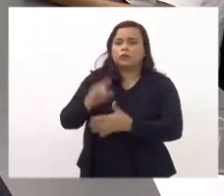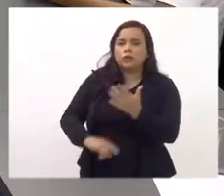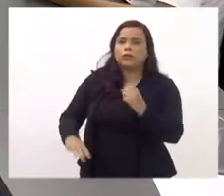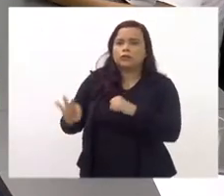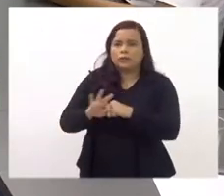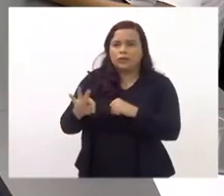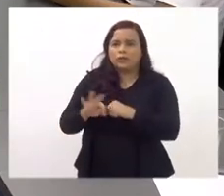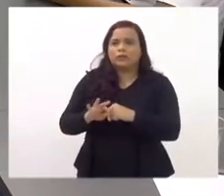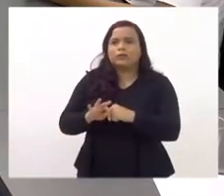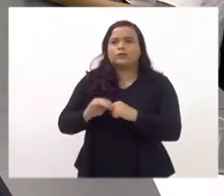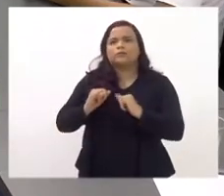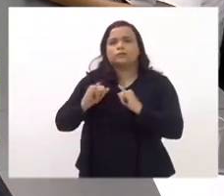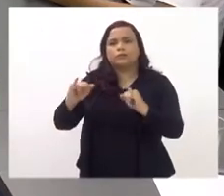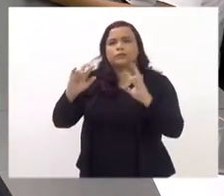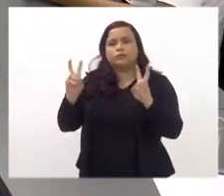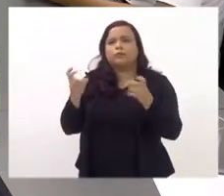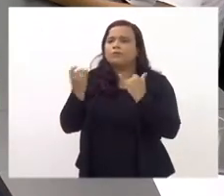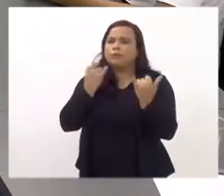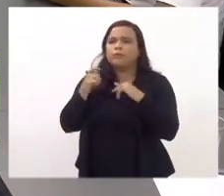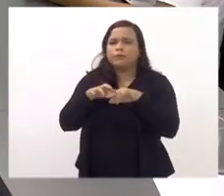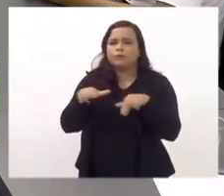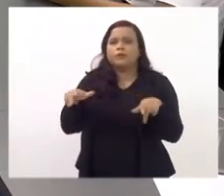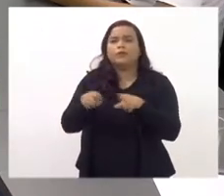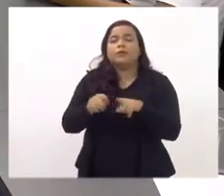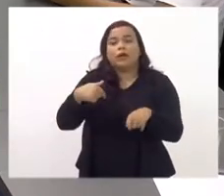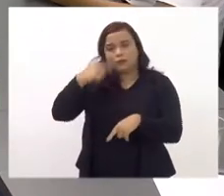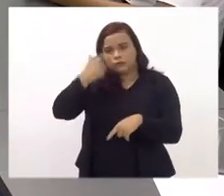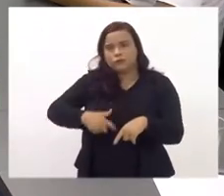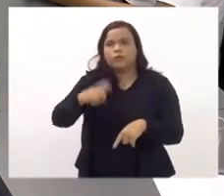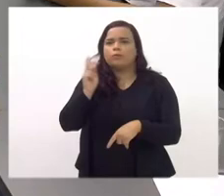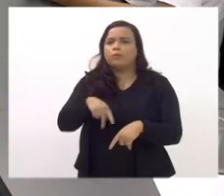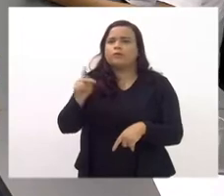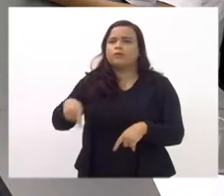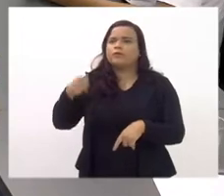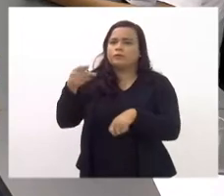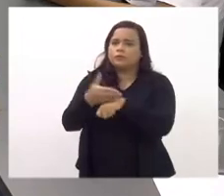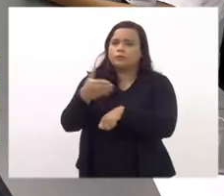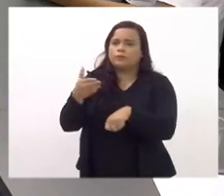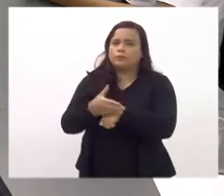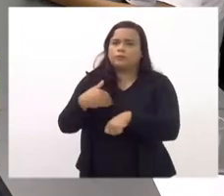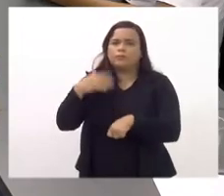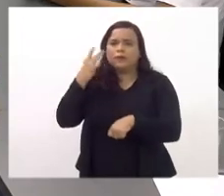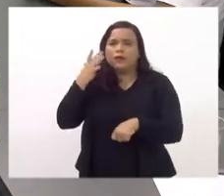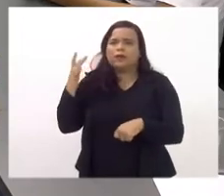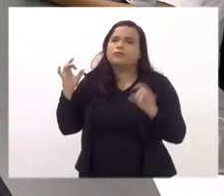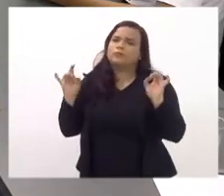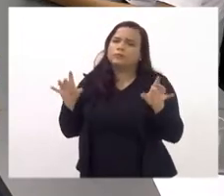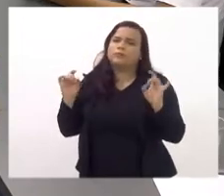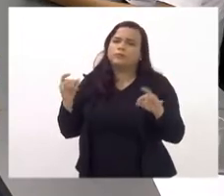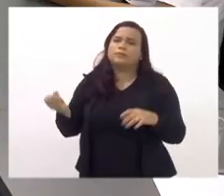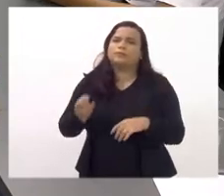sou professor, né? Então, é uma participação que eu considero especial. Então, obrigado, Ana Maria, pela presença.